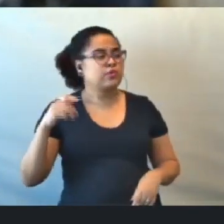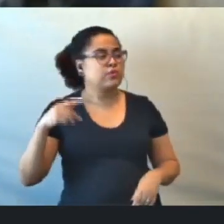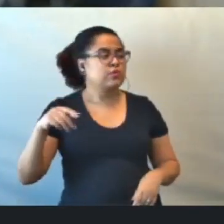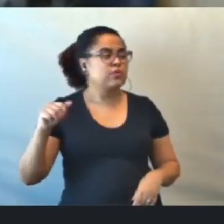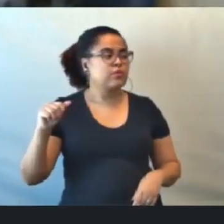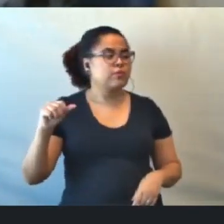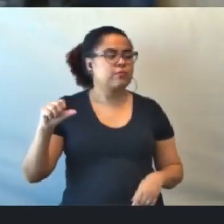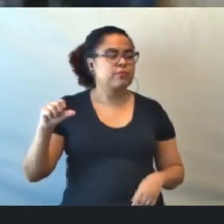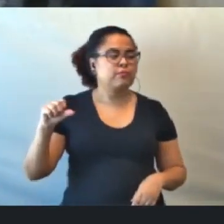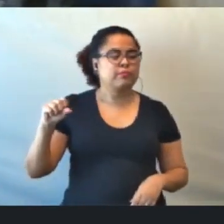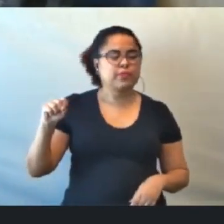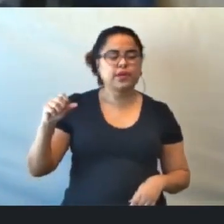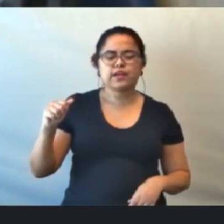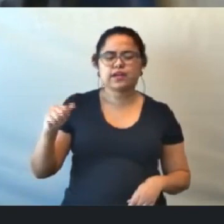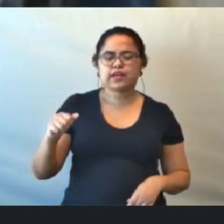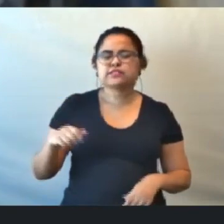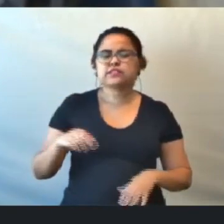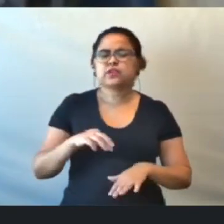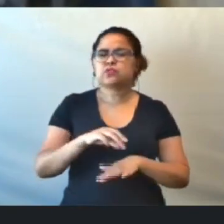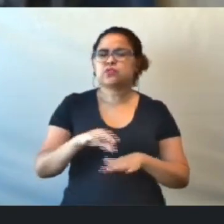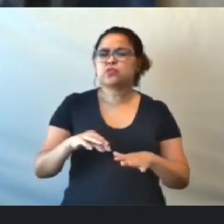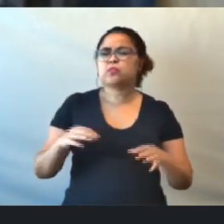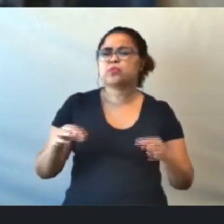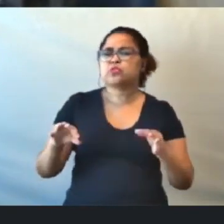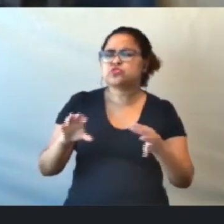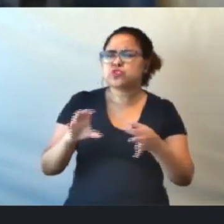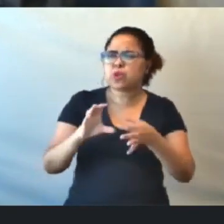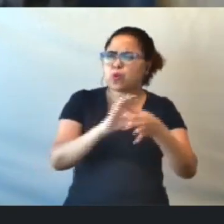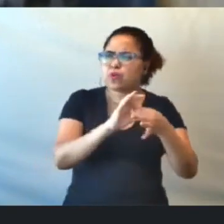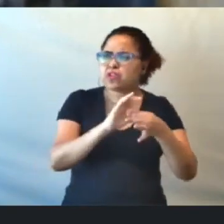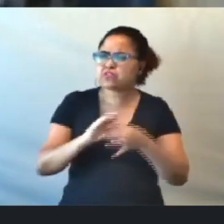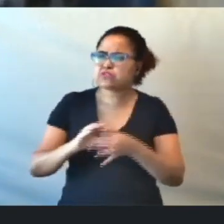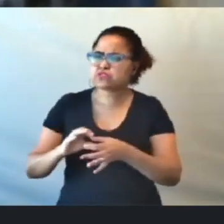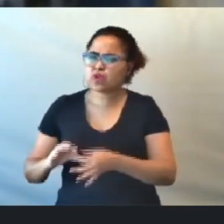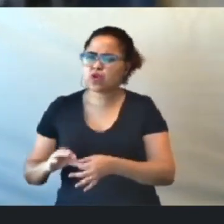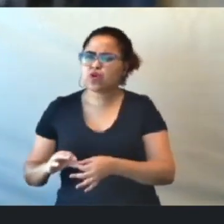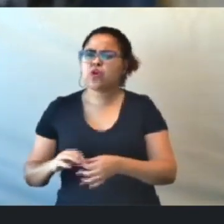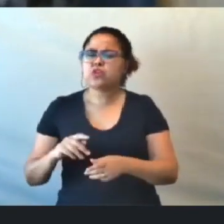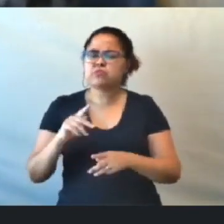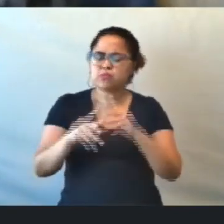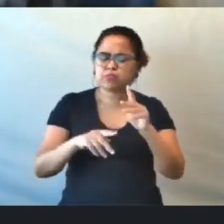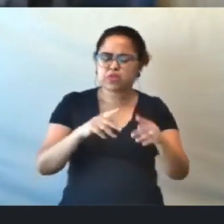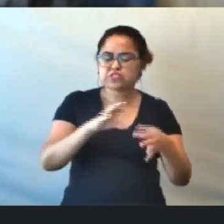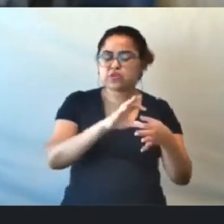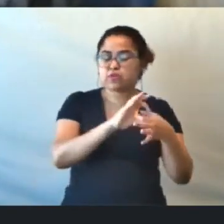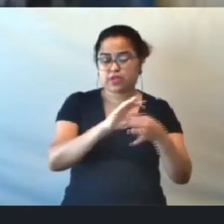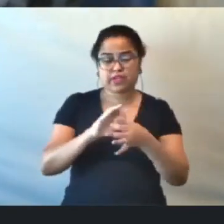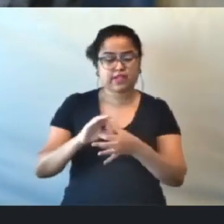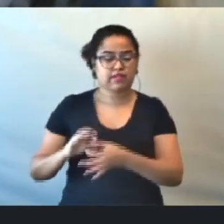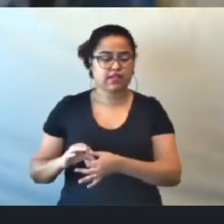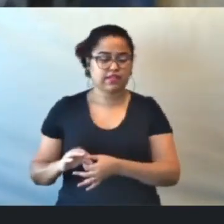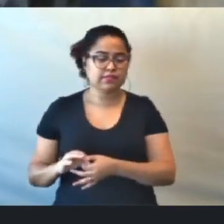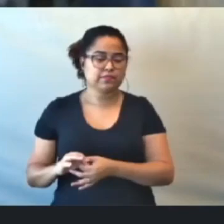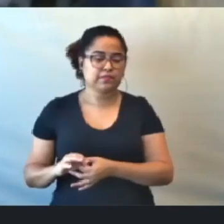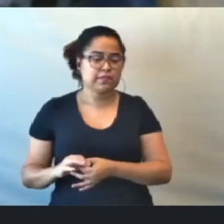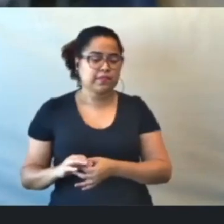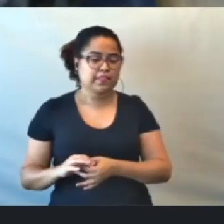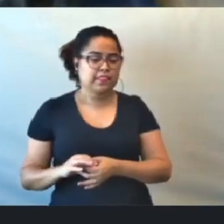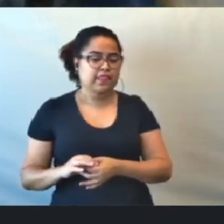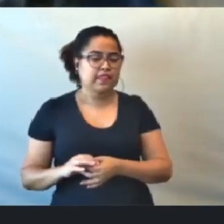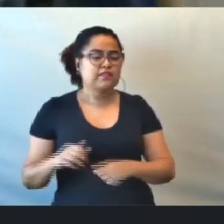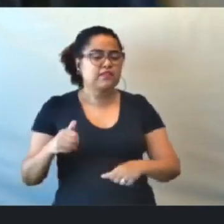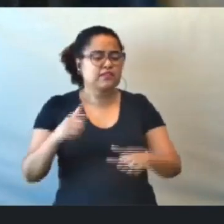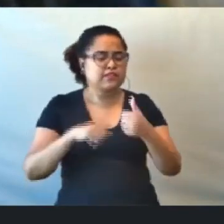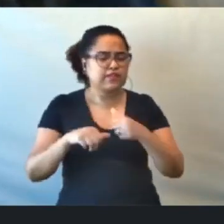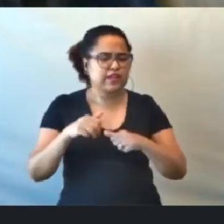conexões, população conectada, mas é preciso que se avalie em termos de qualidade de